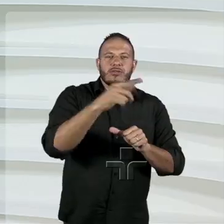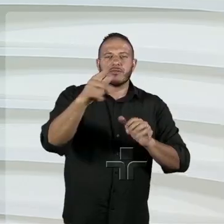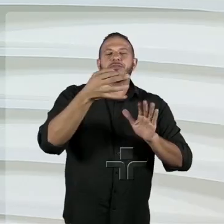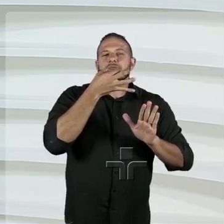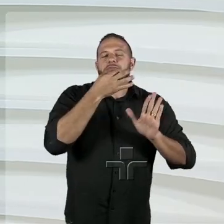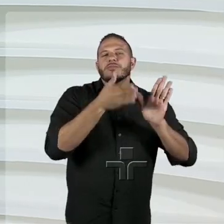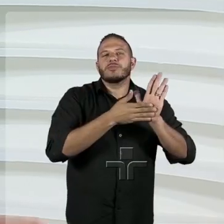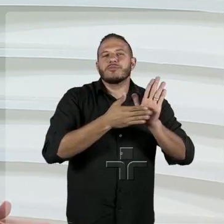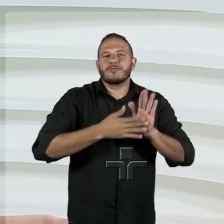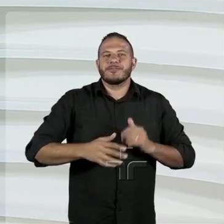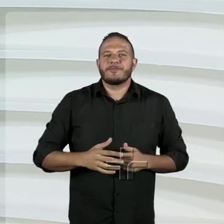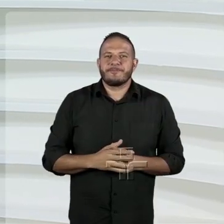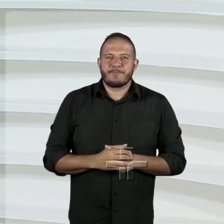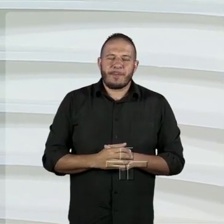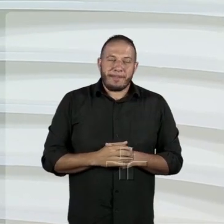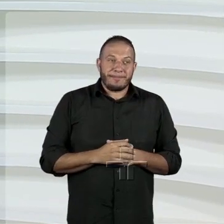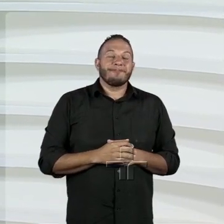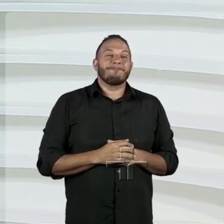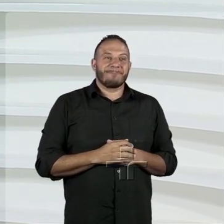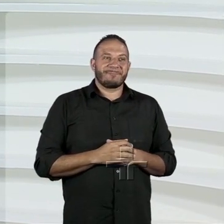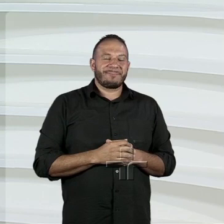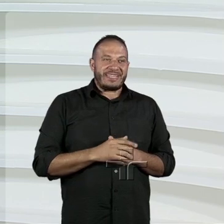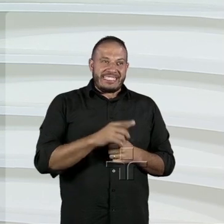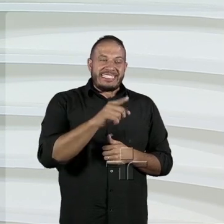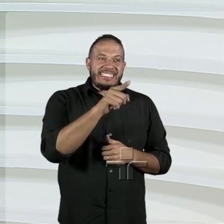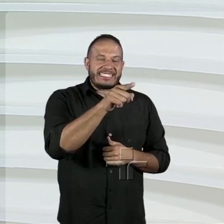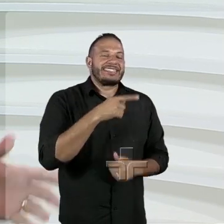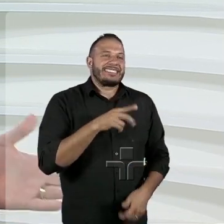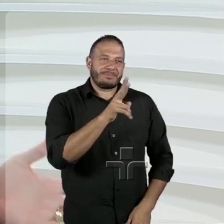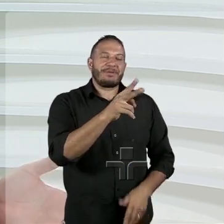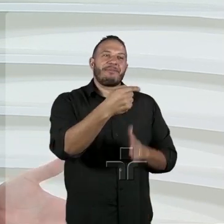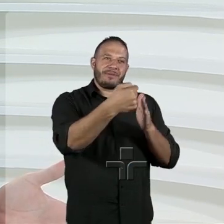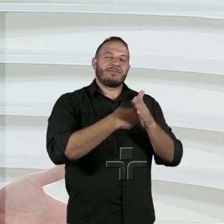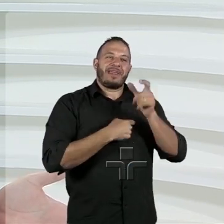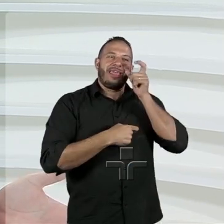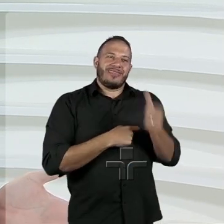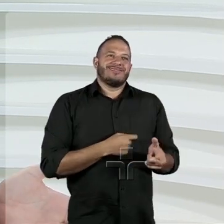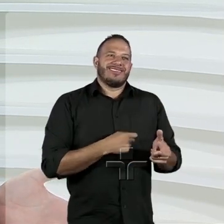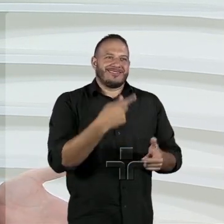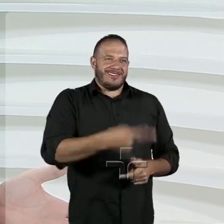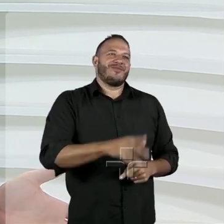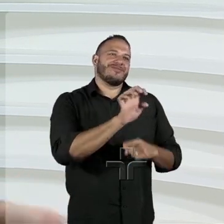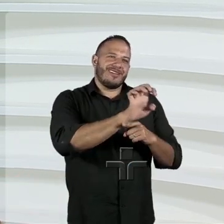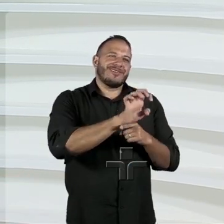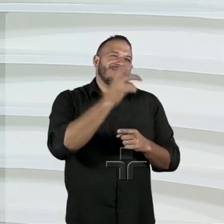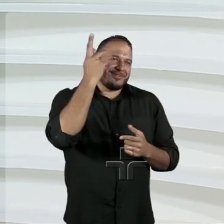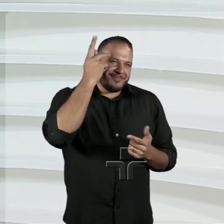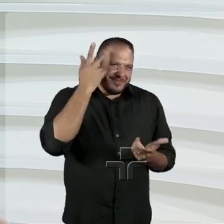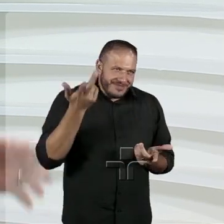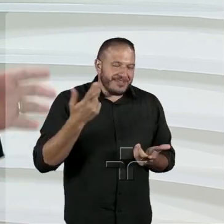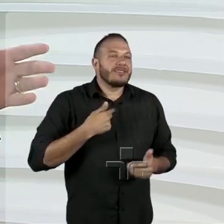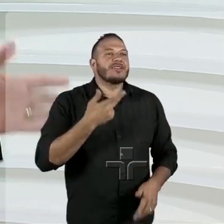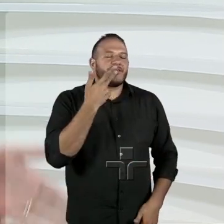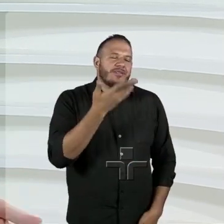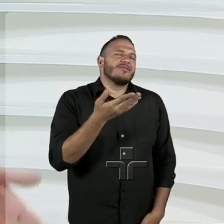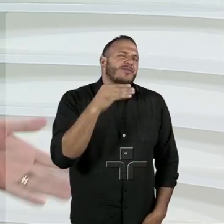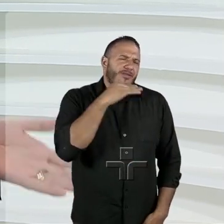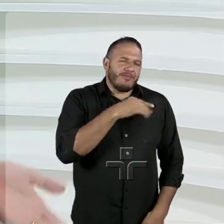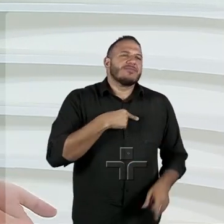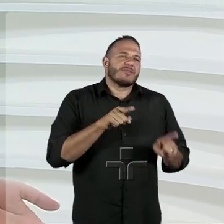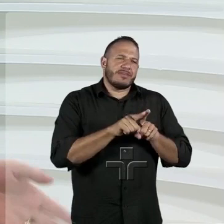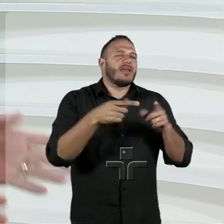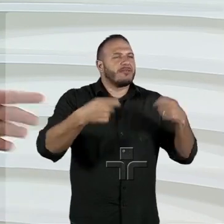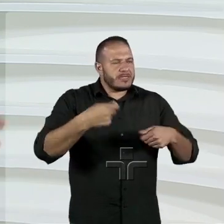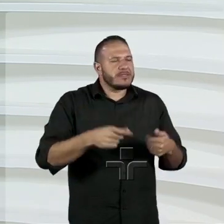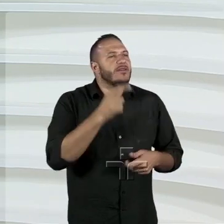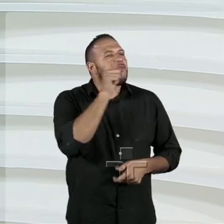propondo? Essa é sempre uma pergunta interessante para um estado como São Paulo, né? A gente está falando, e é lógico que é necessário ouvir